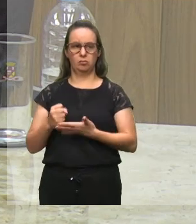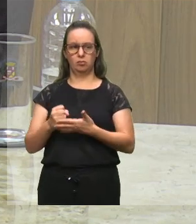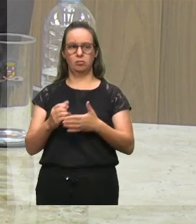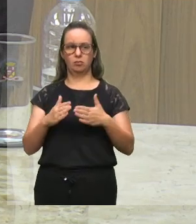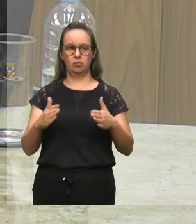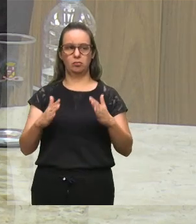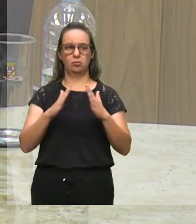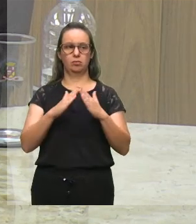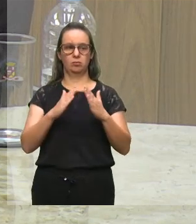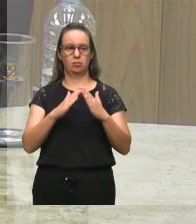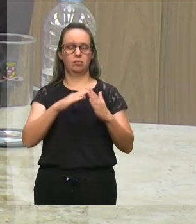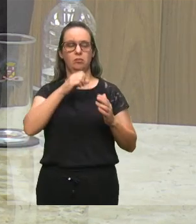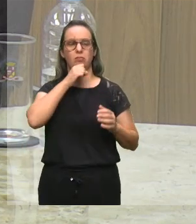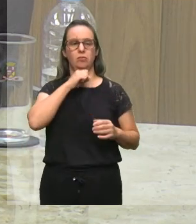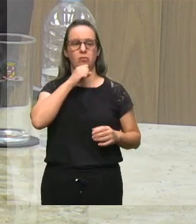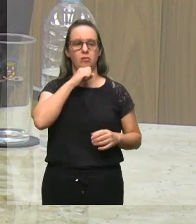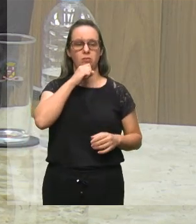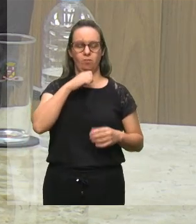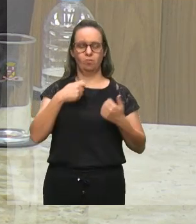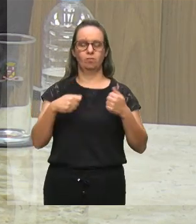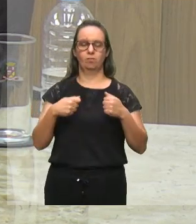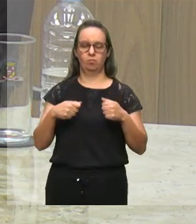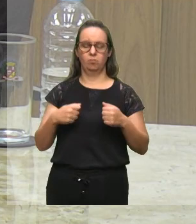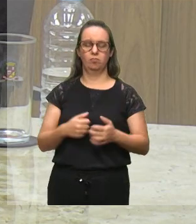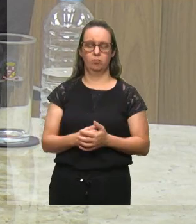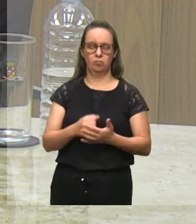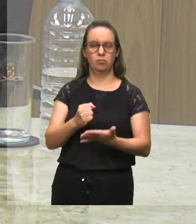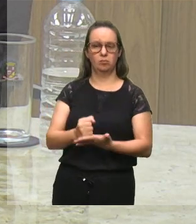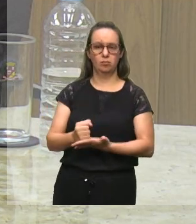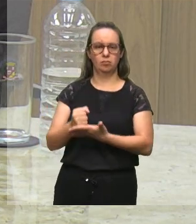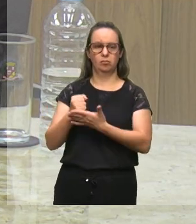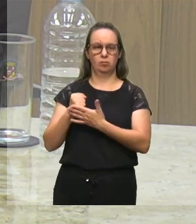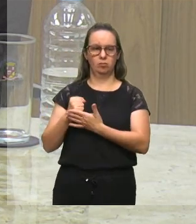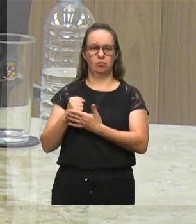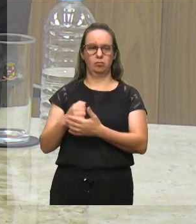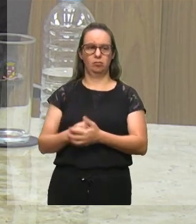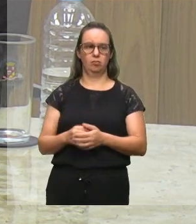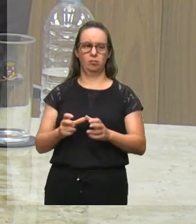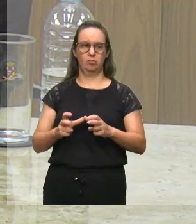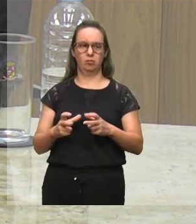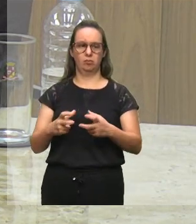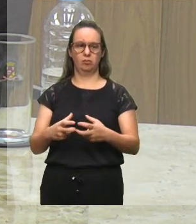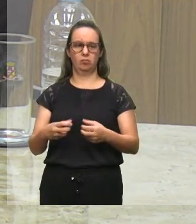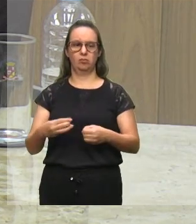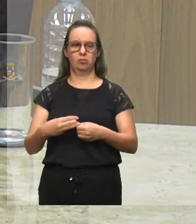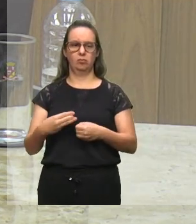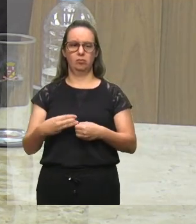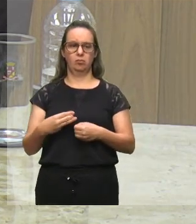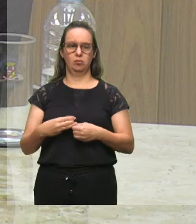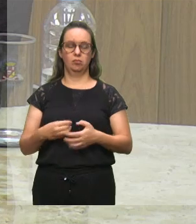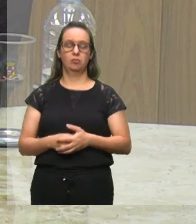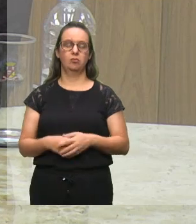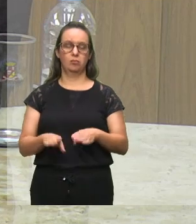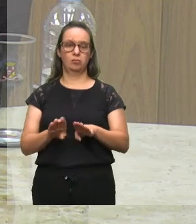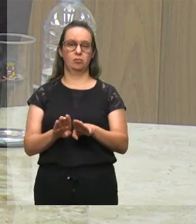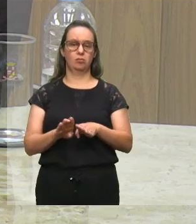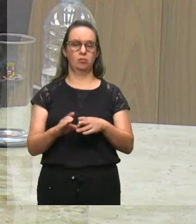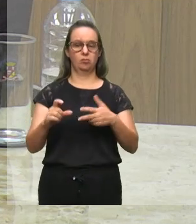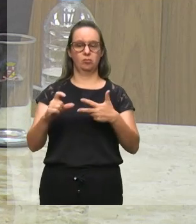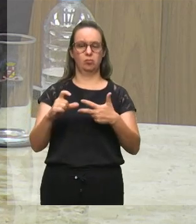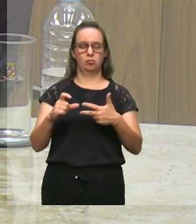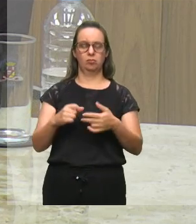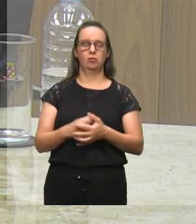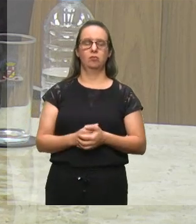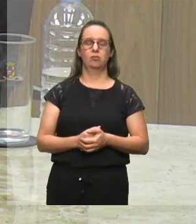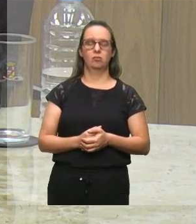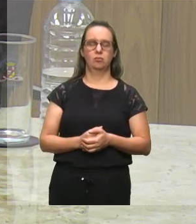Aidós está precisando muito e do socorro da Câmara Municipal e também do Executivo. É, senhor